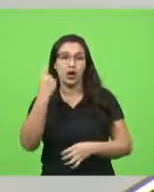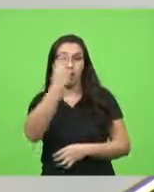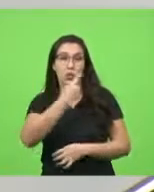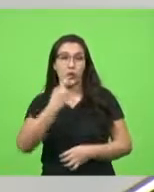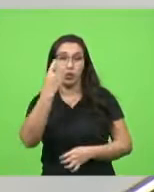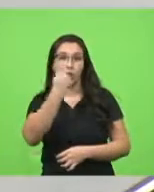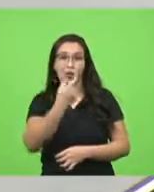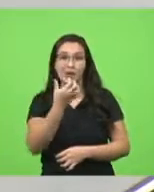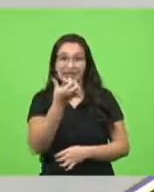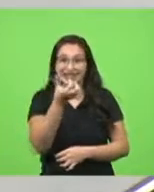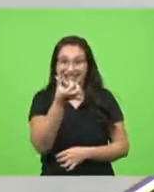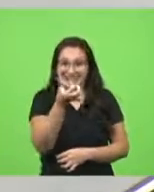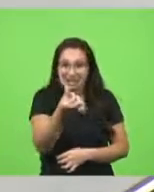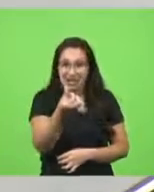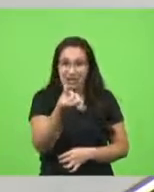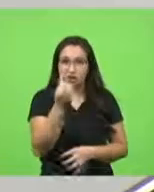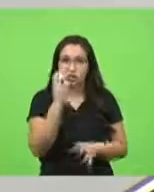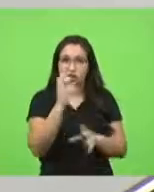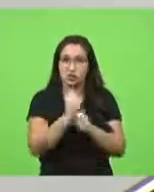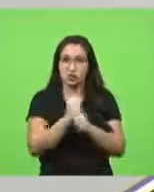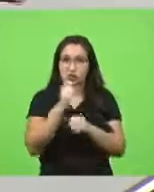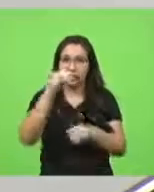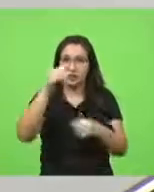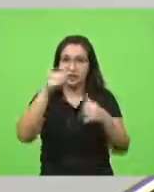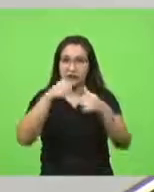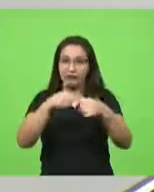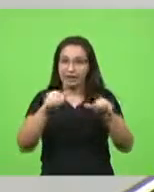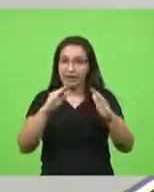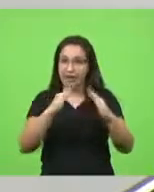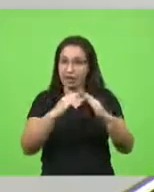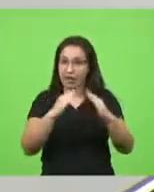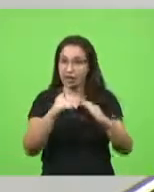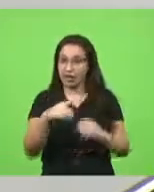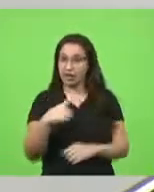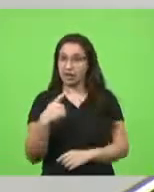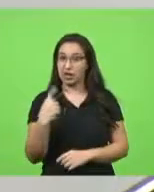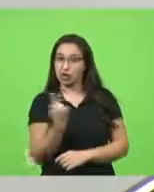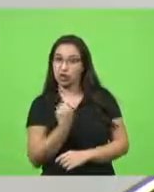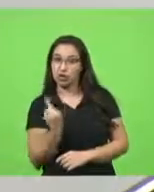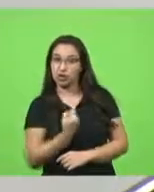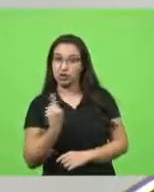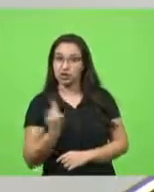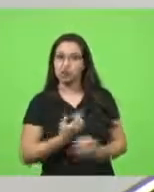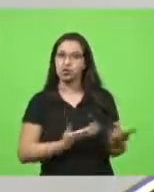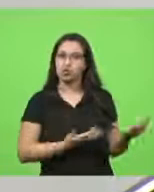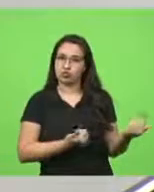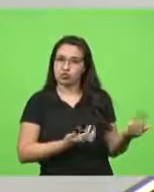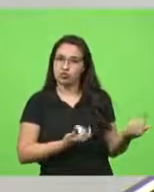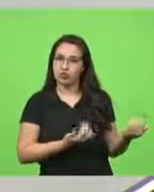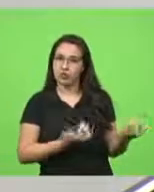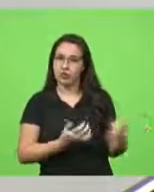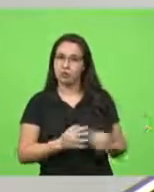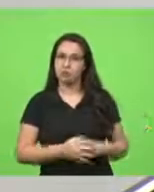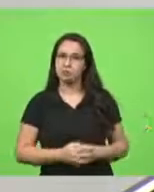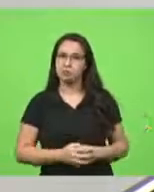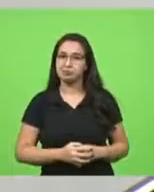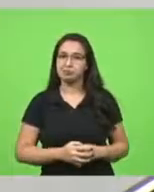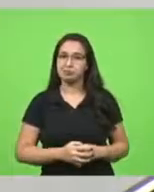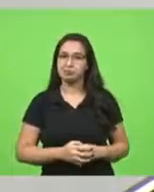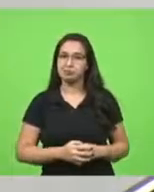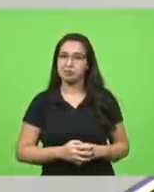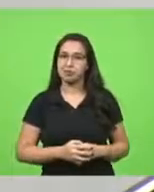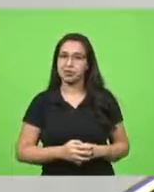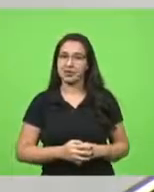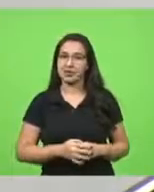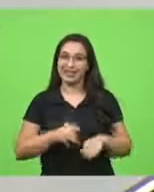casa. Ele é sozinho, é um médico jovem ainda, e o restante do